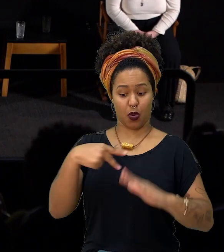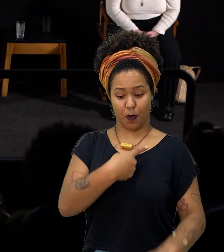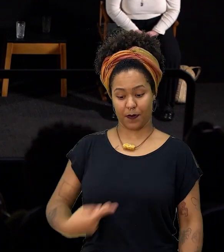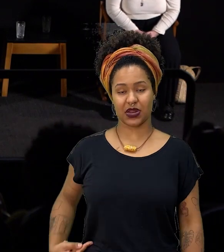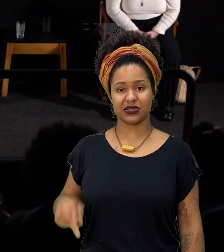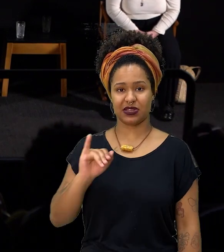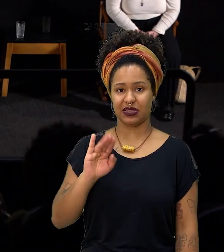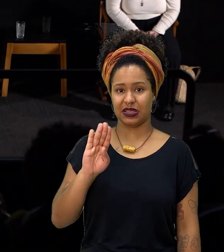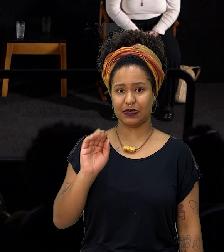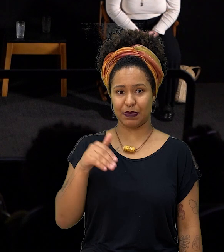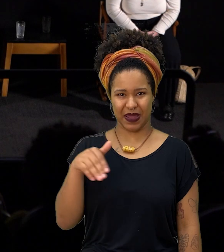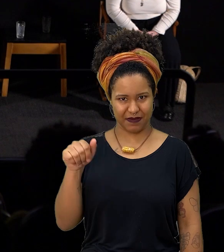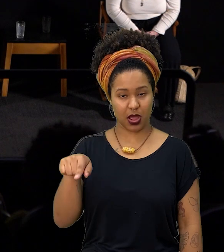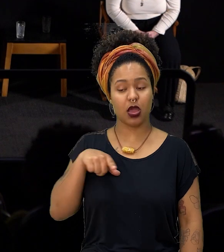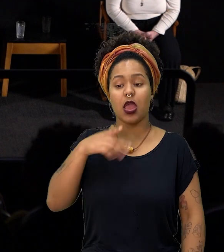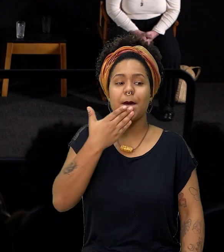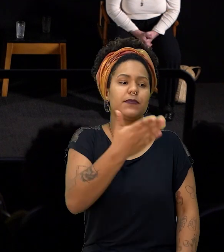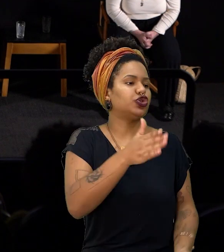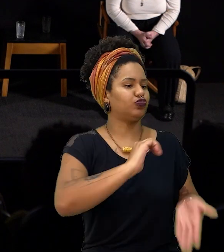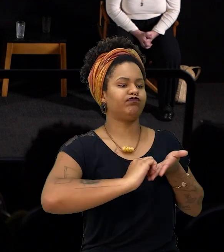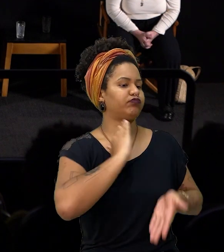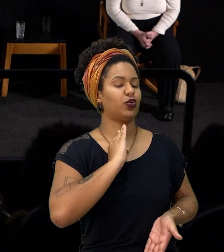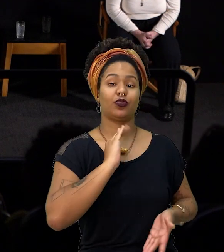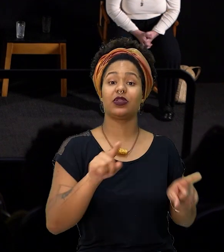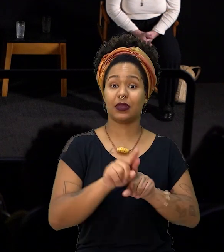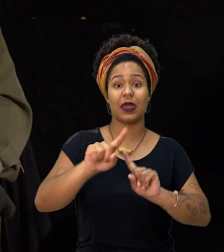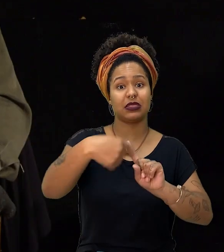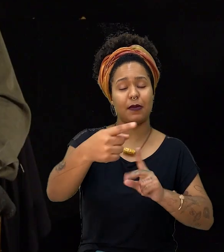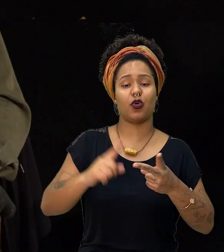pedisse demissão e, em seguida, a própria Marina.